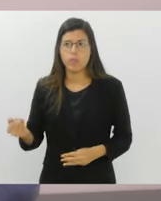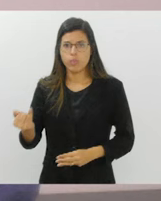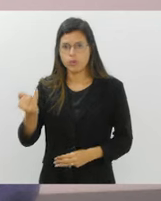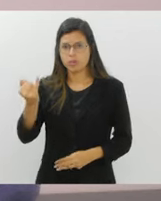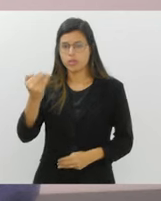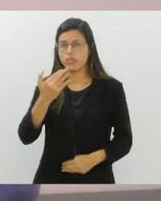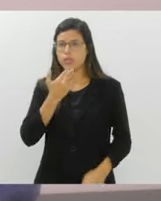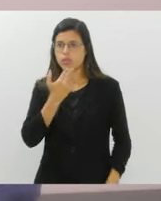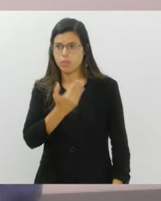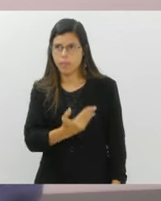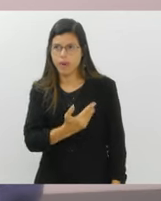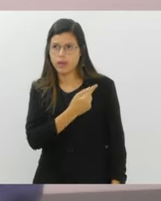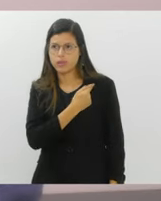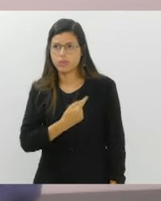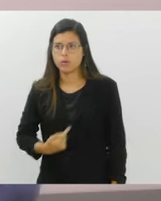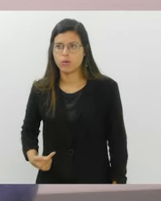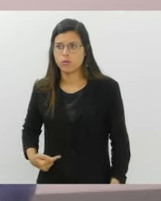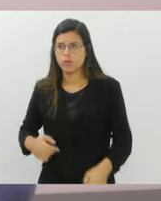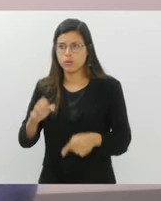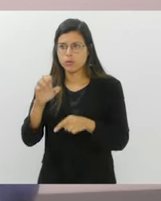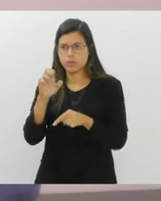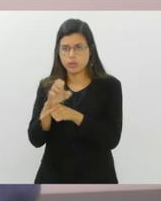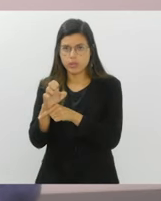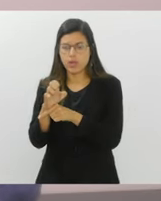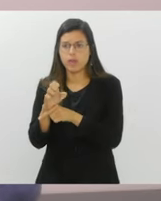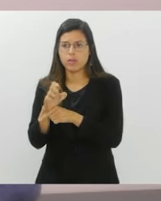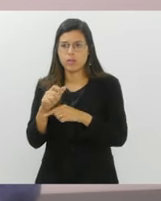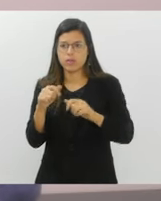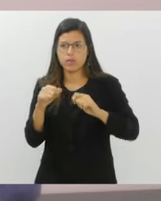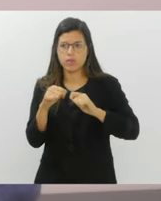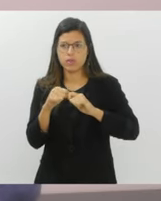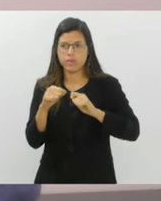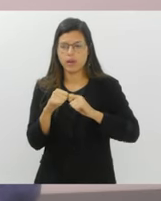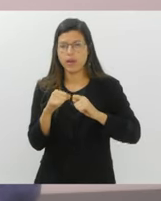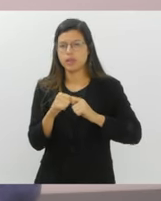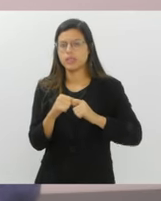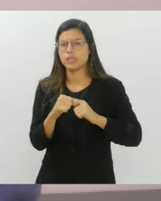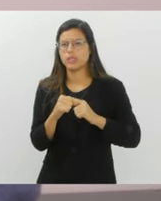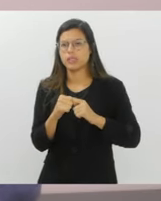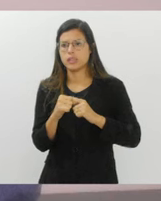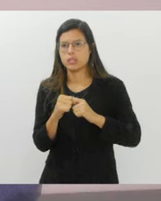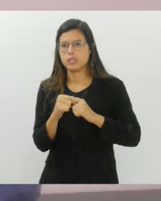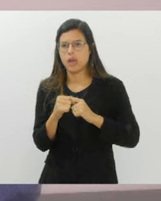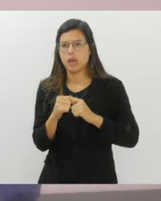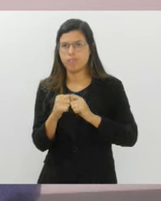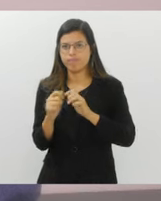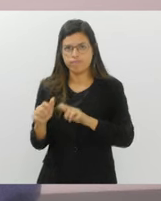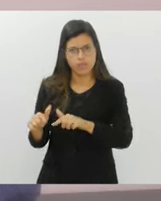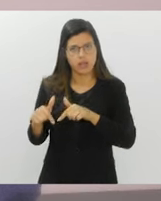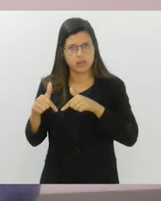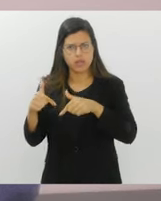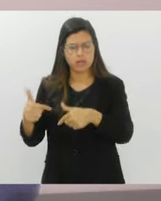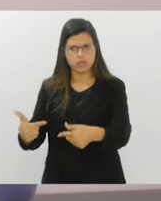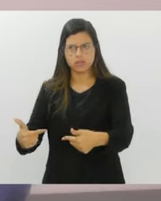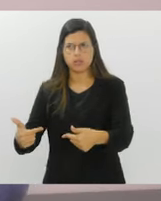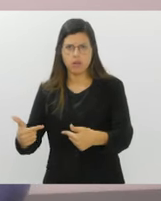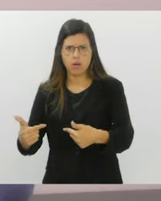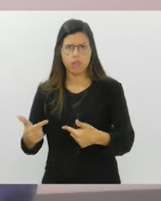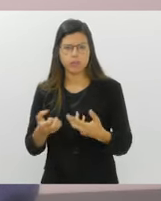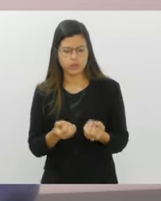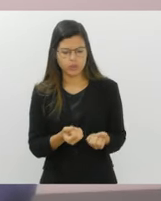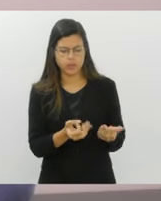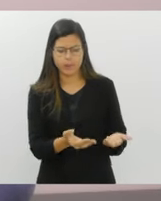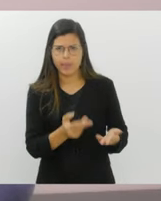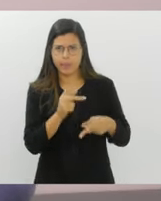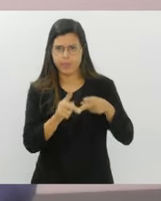que a gente peça, sim, ao governo do Estado que faça a intervenção para que a gente possa dar à população um